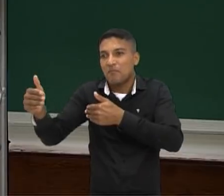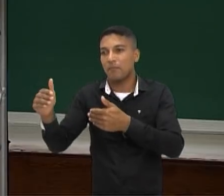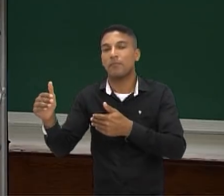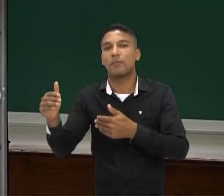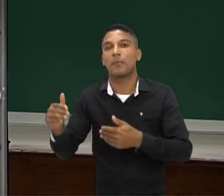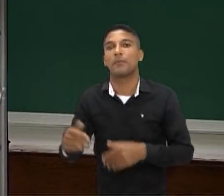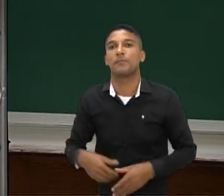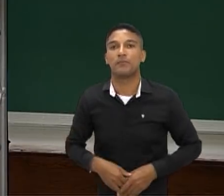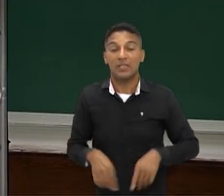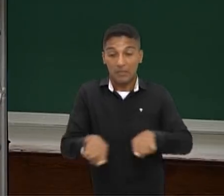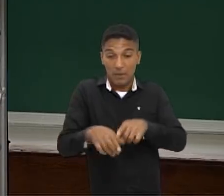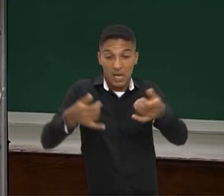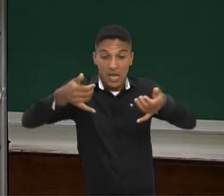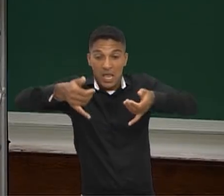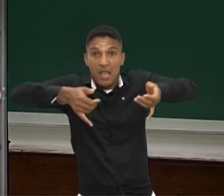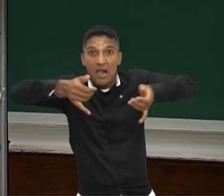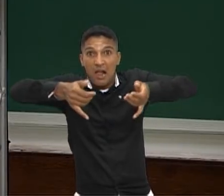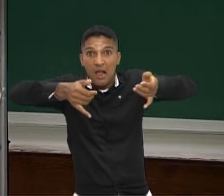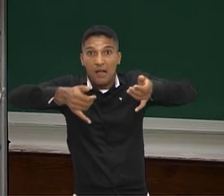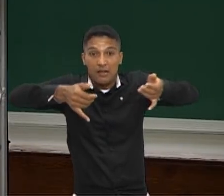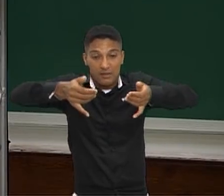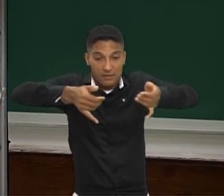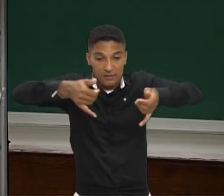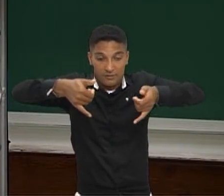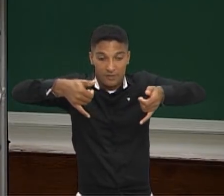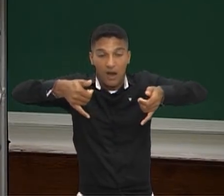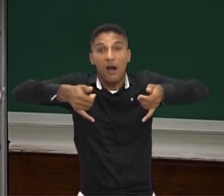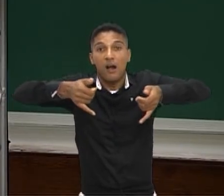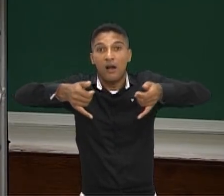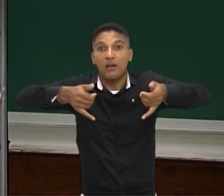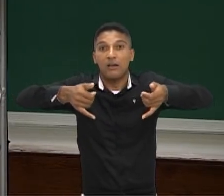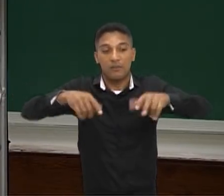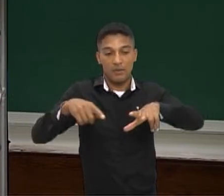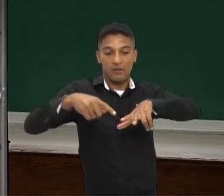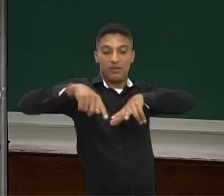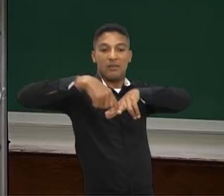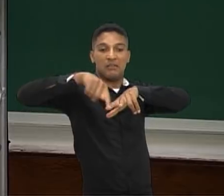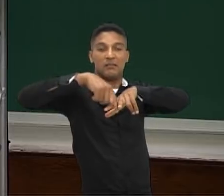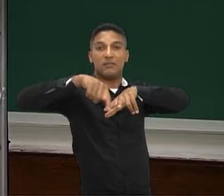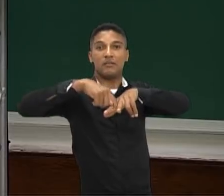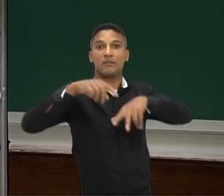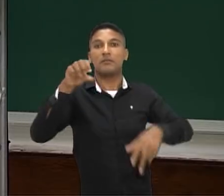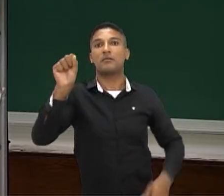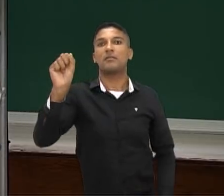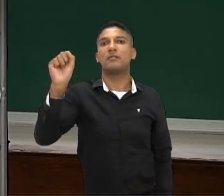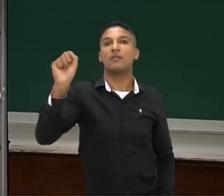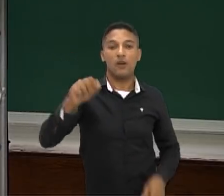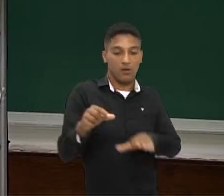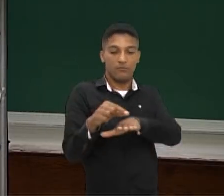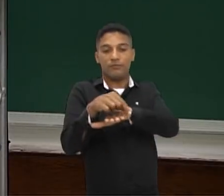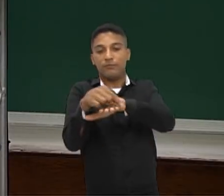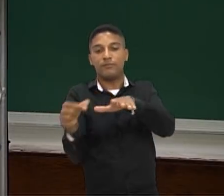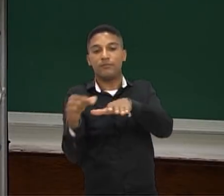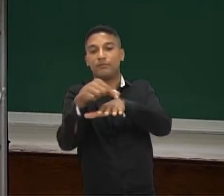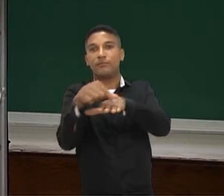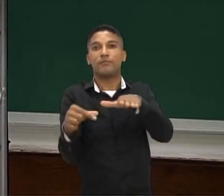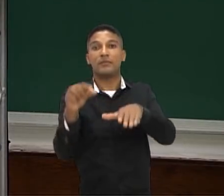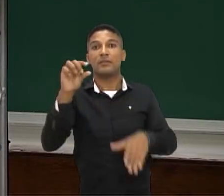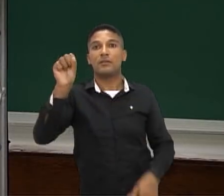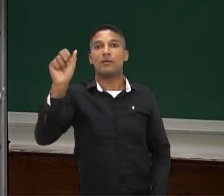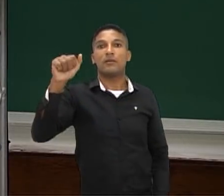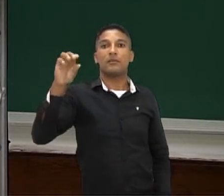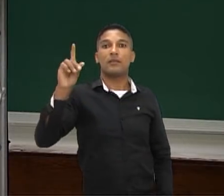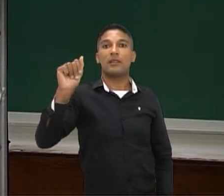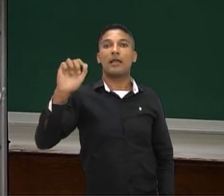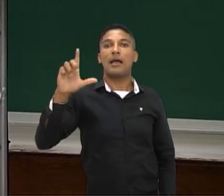essa. Agora, se a sandália está no meu pé, está comigo, então eu digo esta sandália que eu estou usando, né, é muito linda e tal.